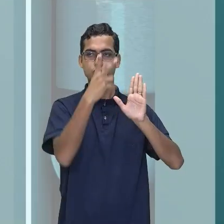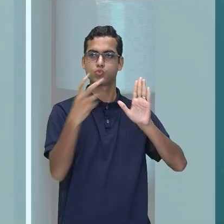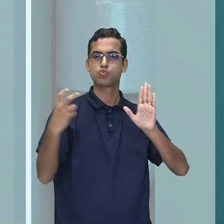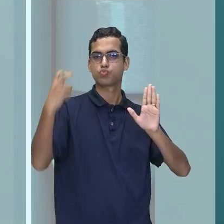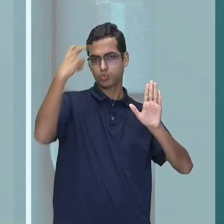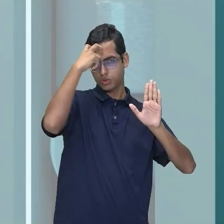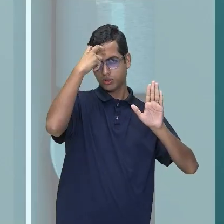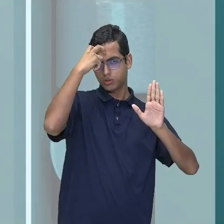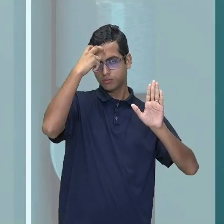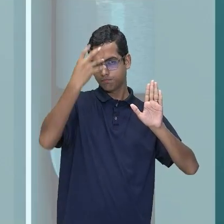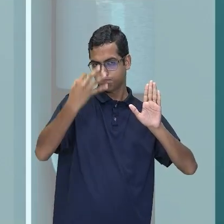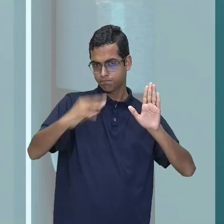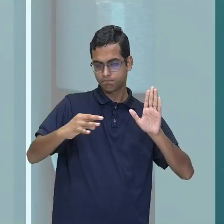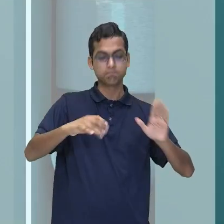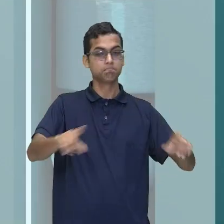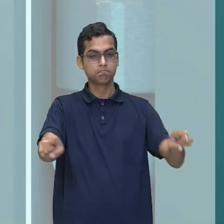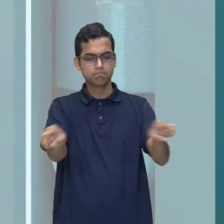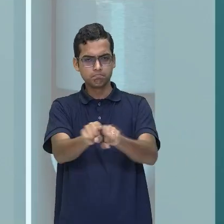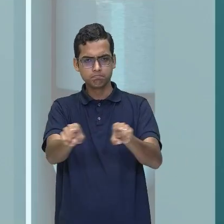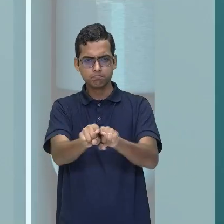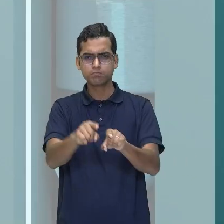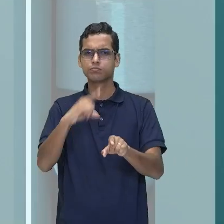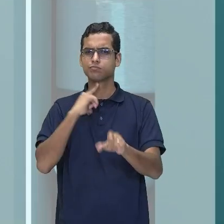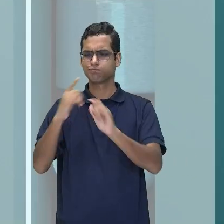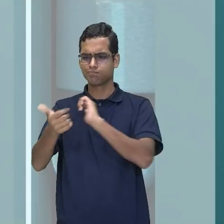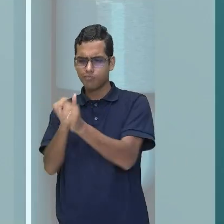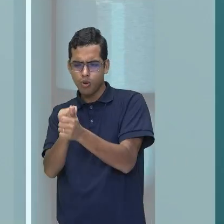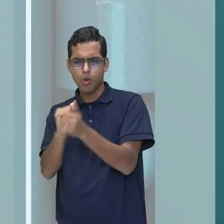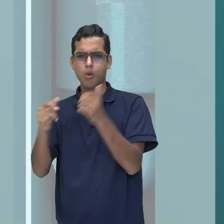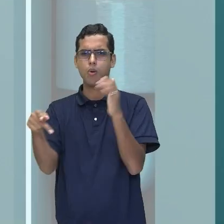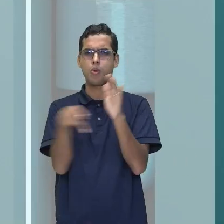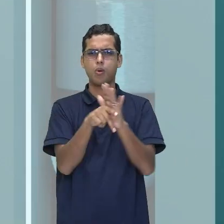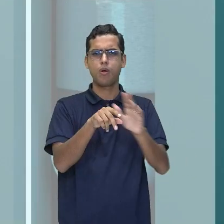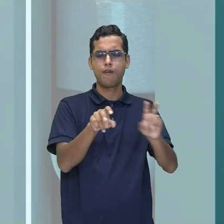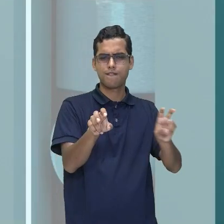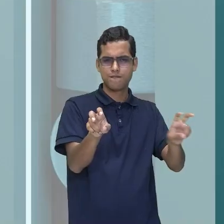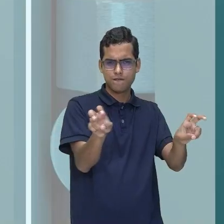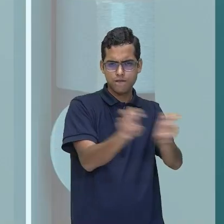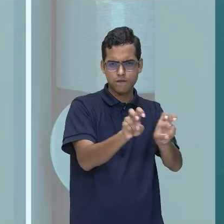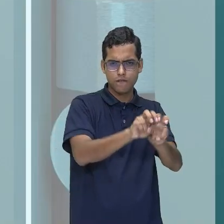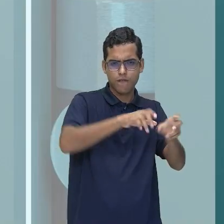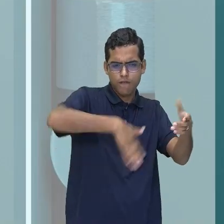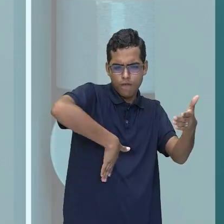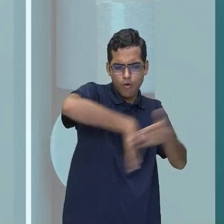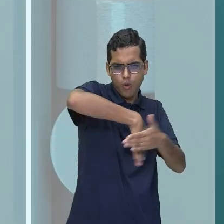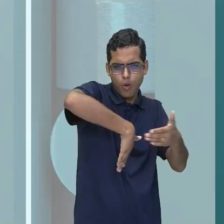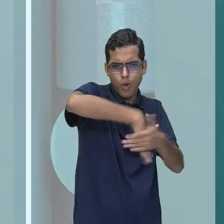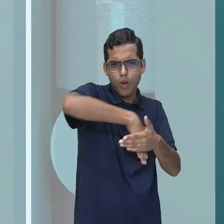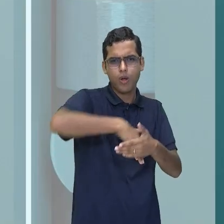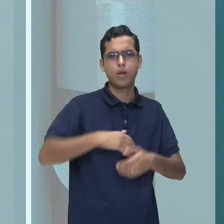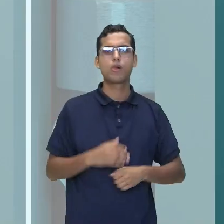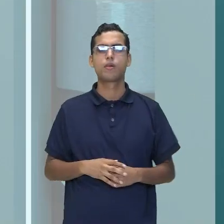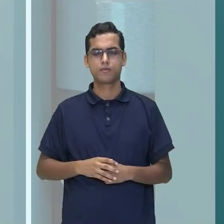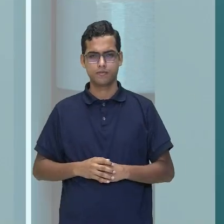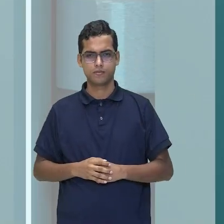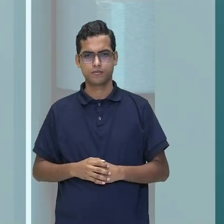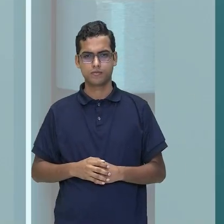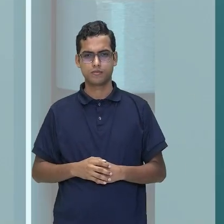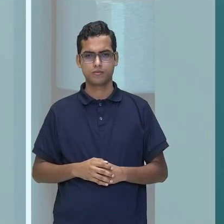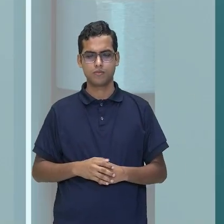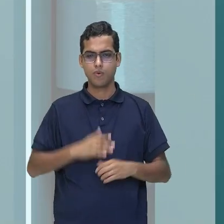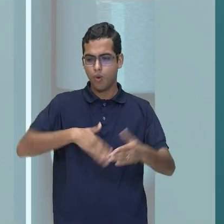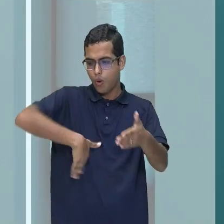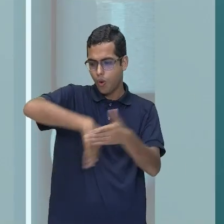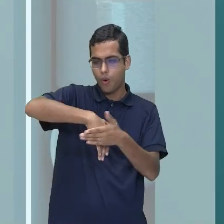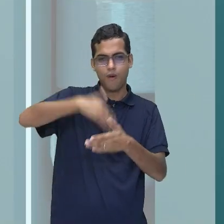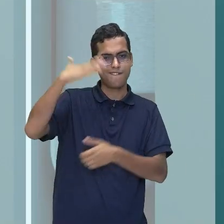handball e o futsal, né? A gente sabe que o futebol geralmente é o esporte mais popular